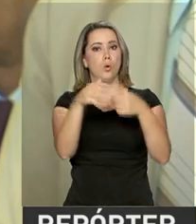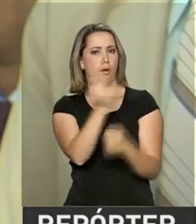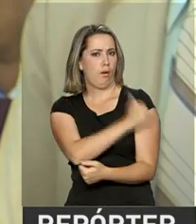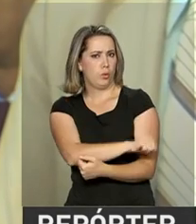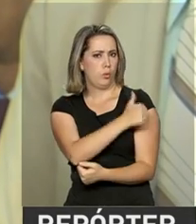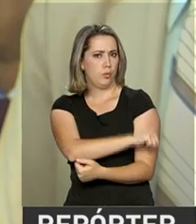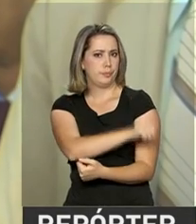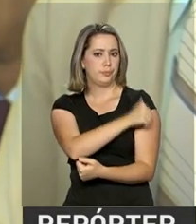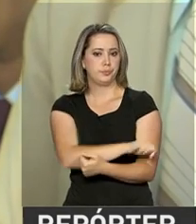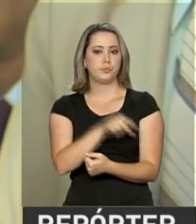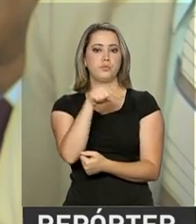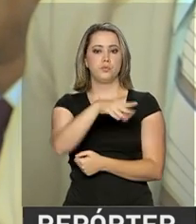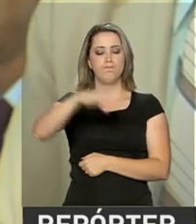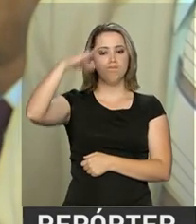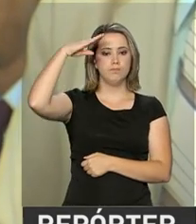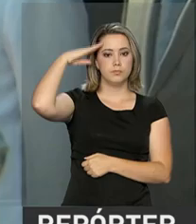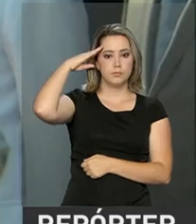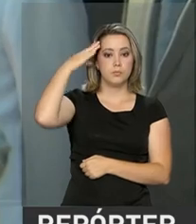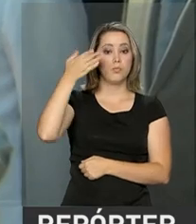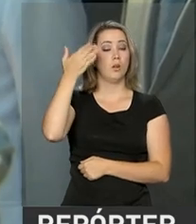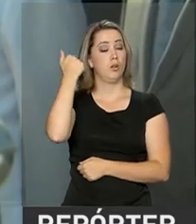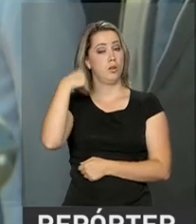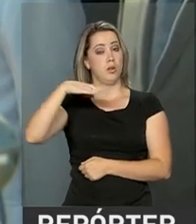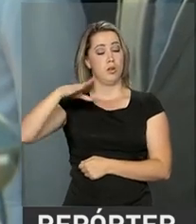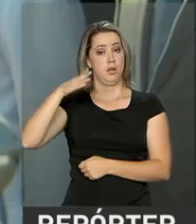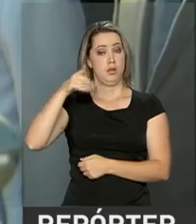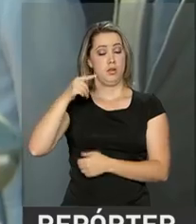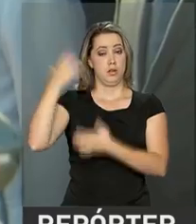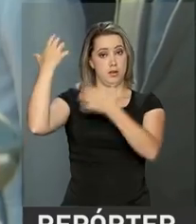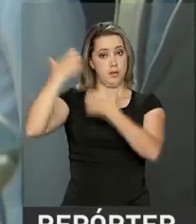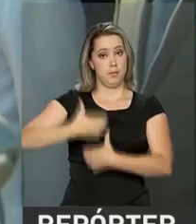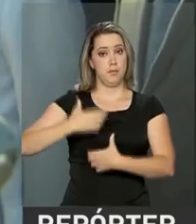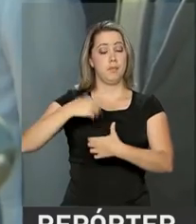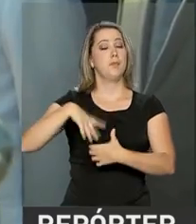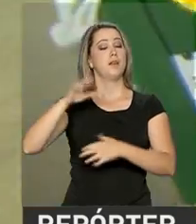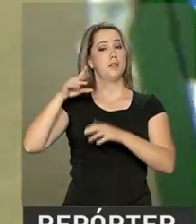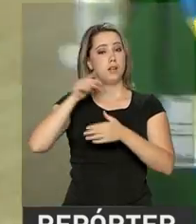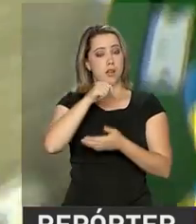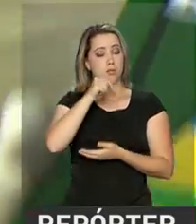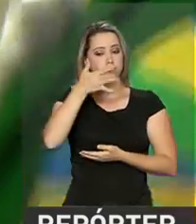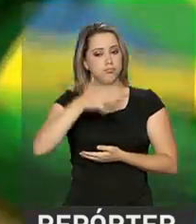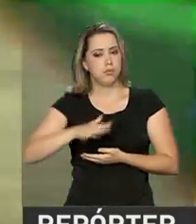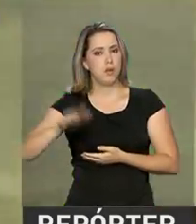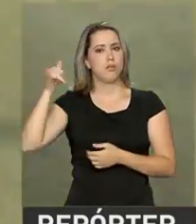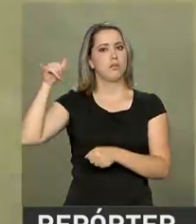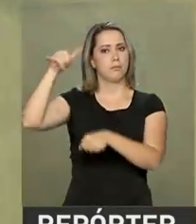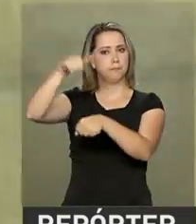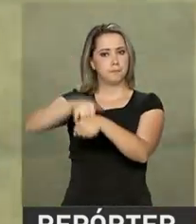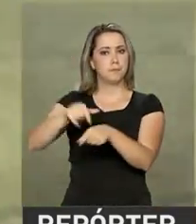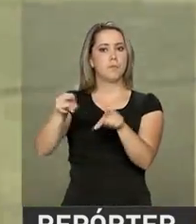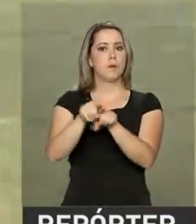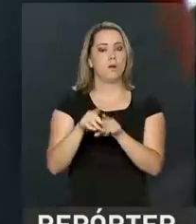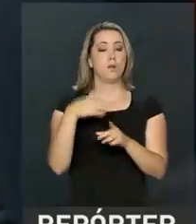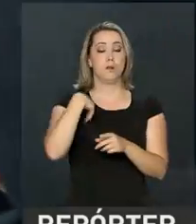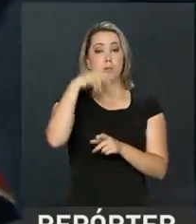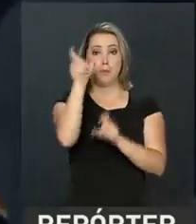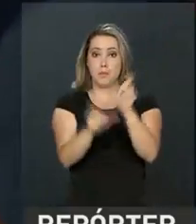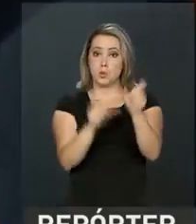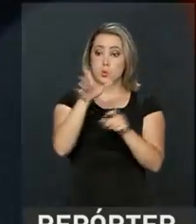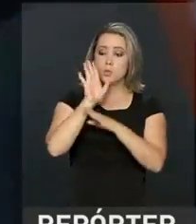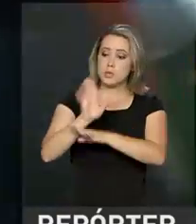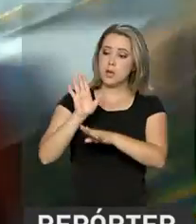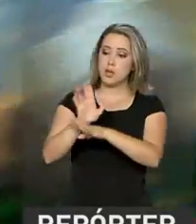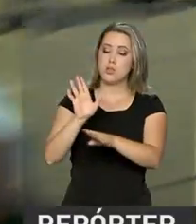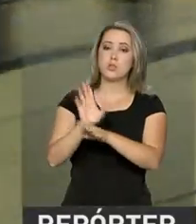Janeiro, veteranos e ex-combatentes da Marinha, Exército e Aeronáutica, além de civis e militares que contribuíram para